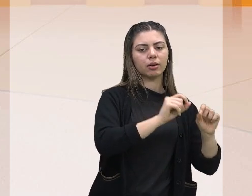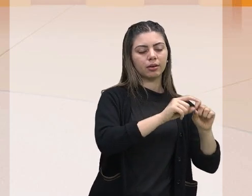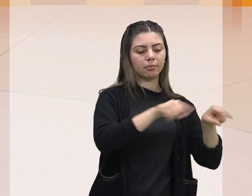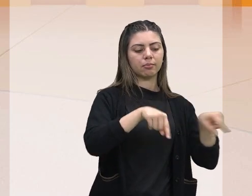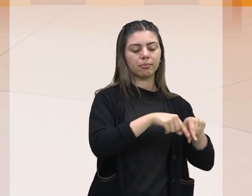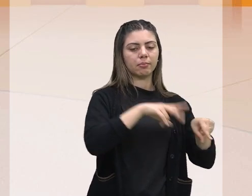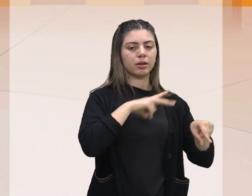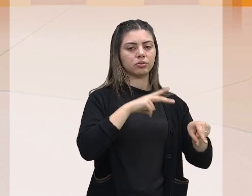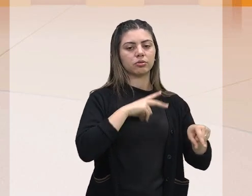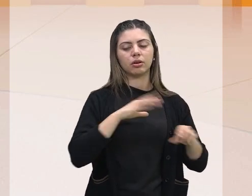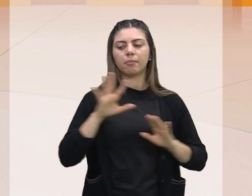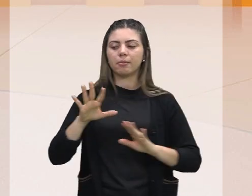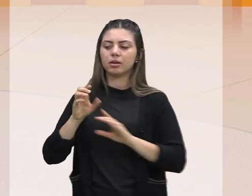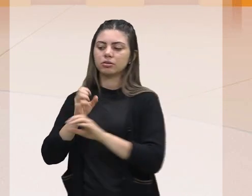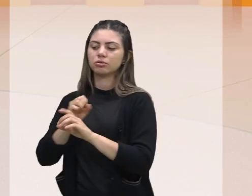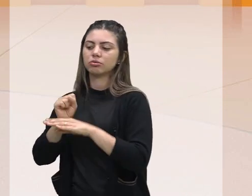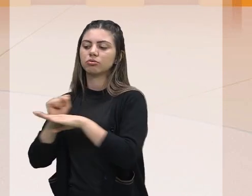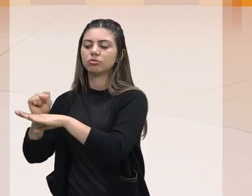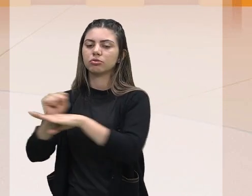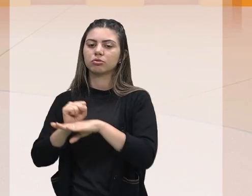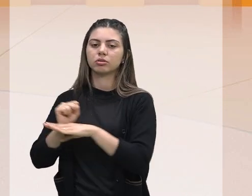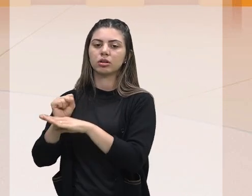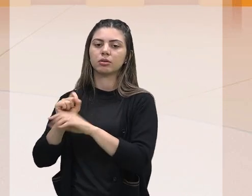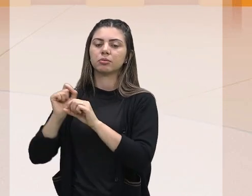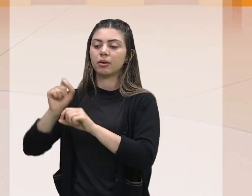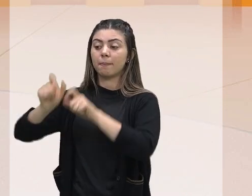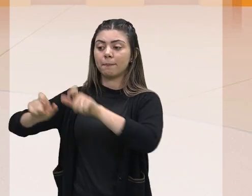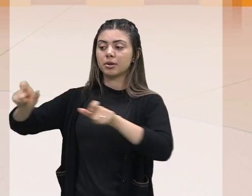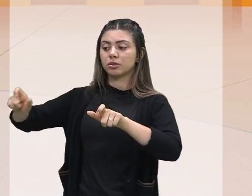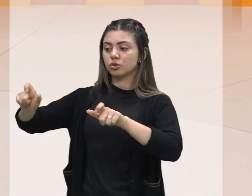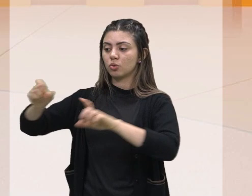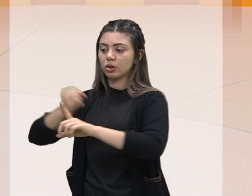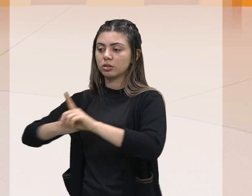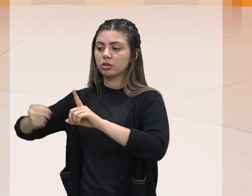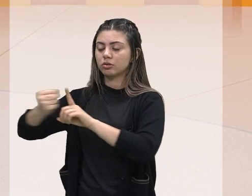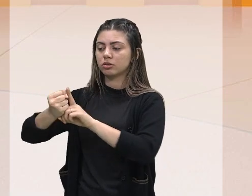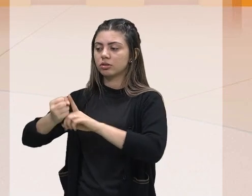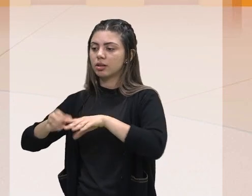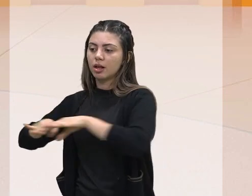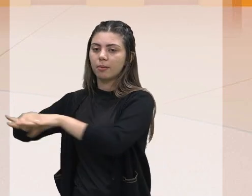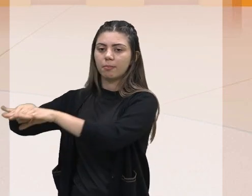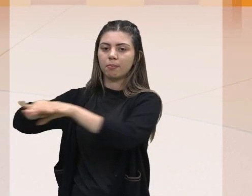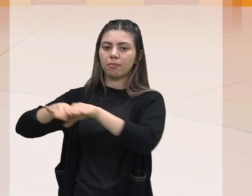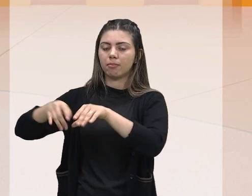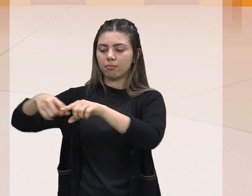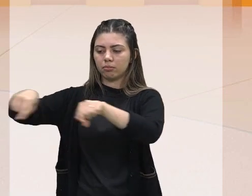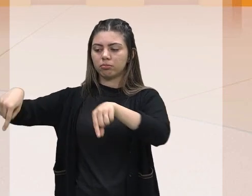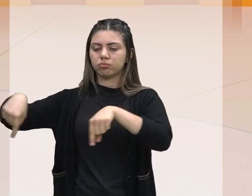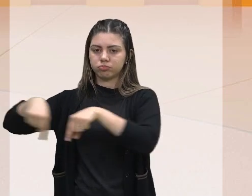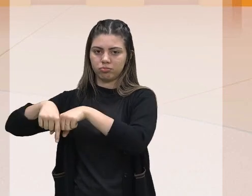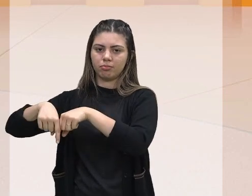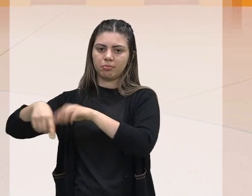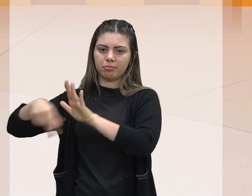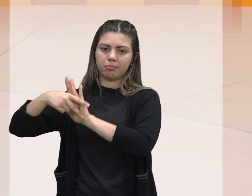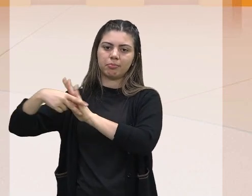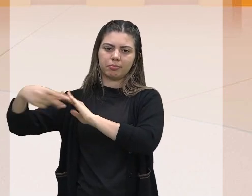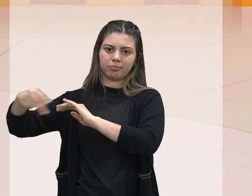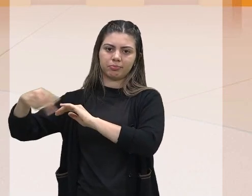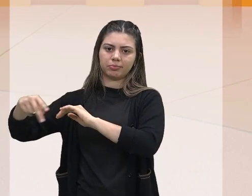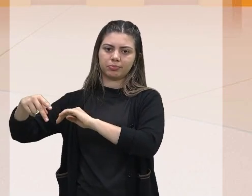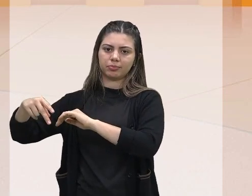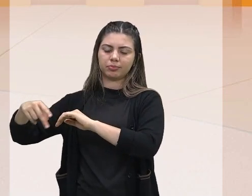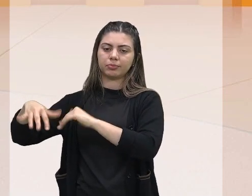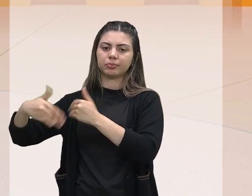Aqui no socialismo, então as pessoas todas iam participar daquela propriedade, ia ter ali, né,